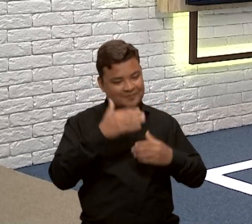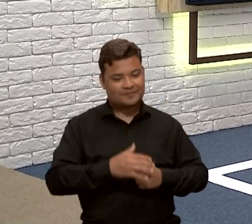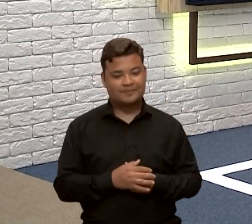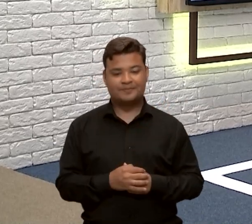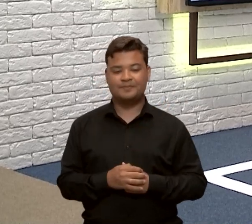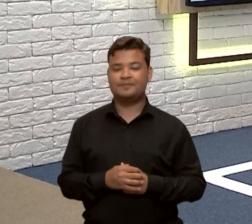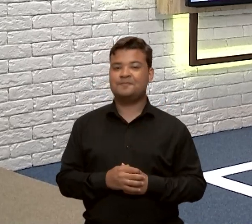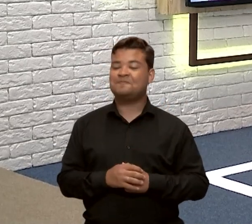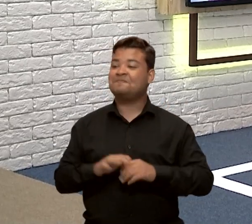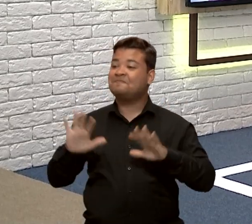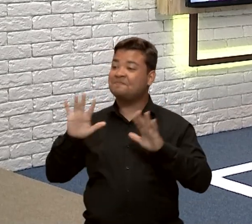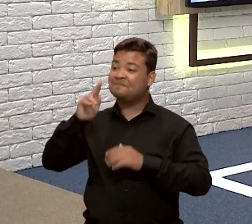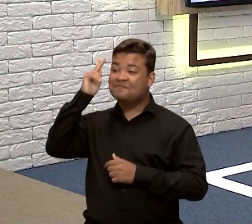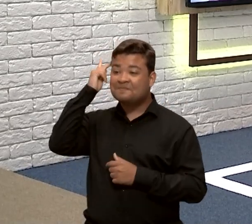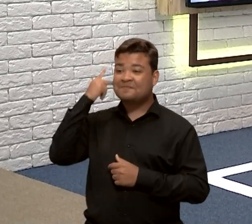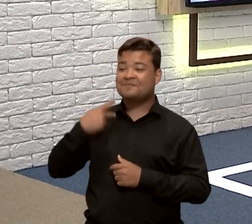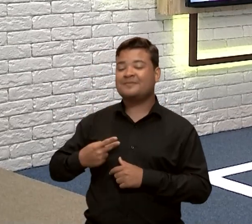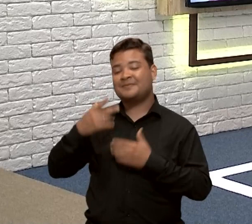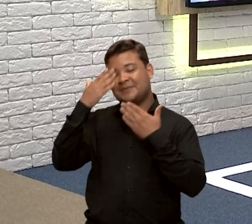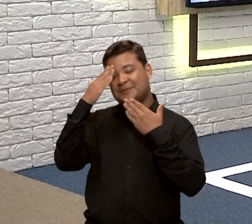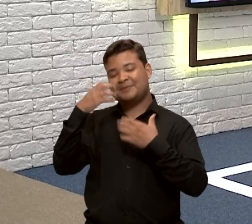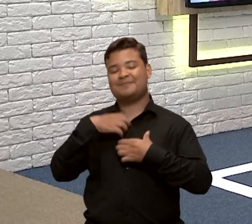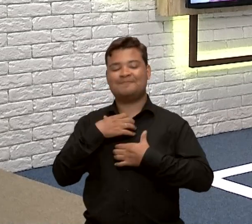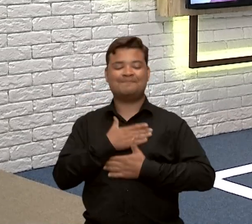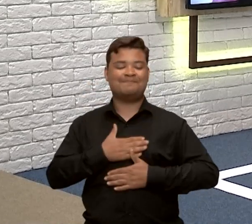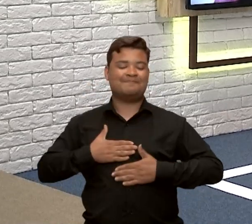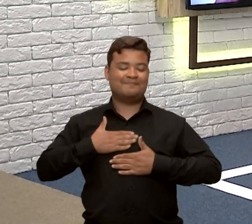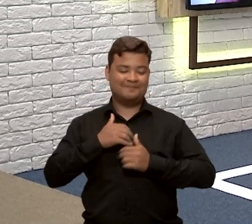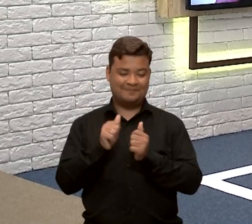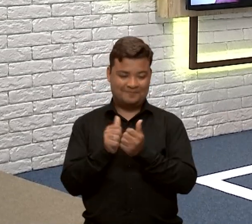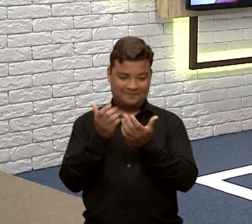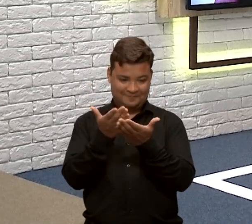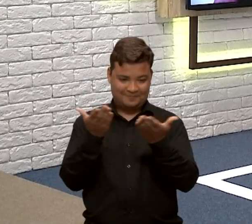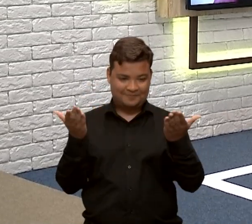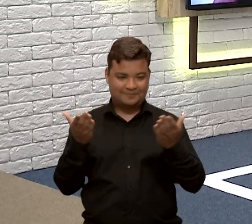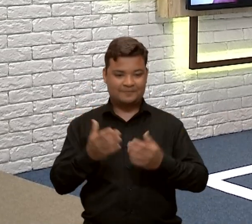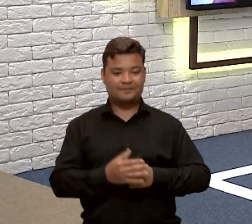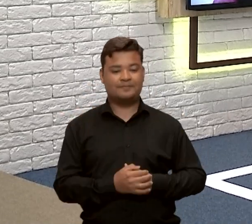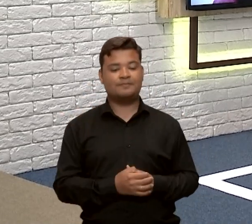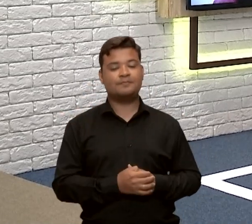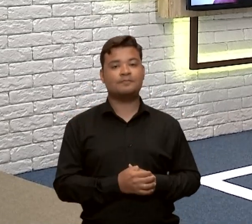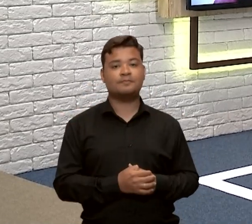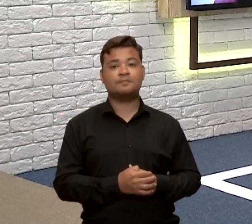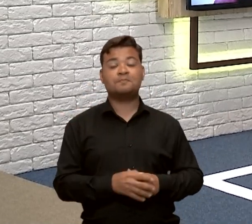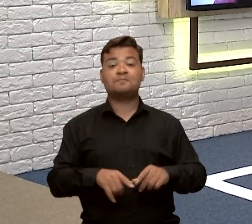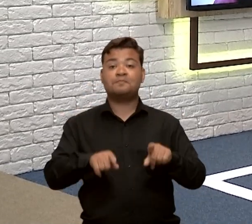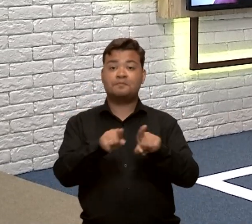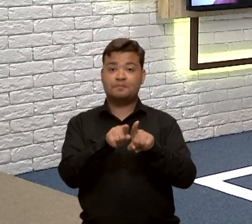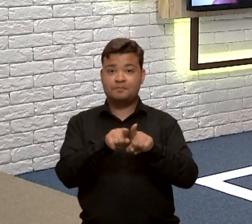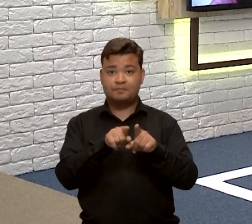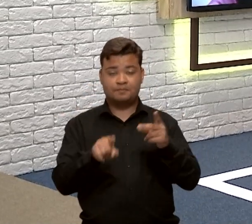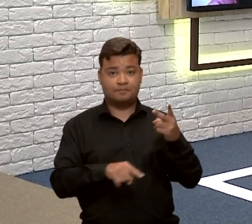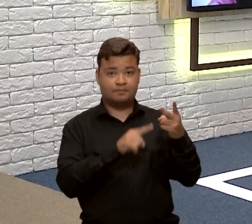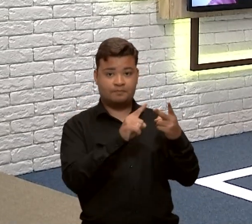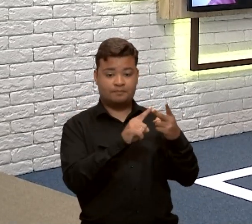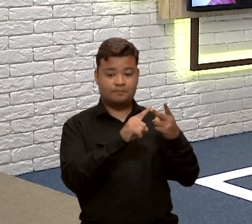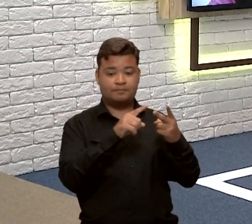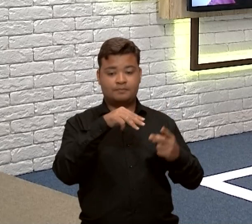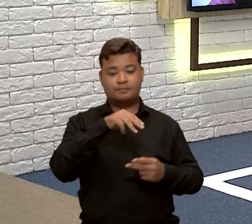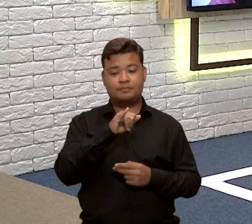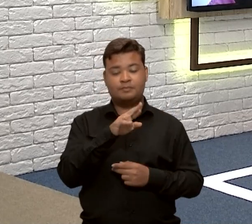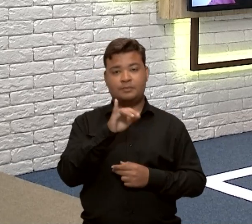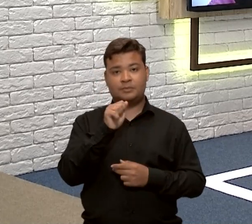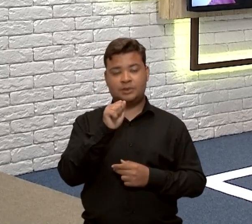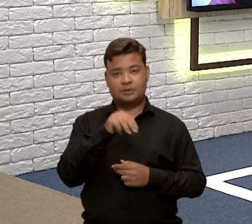Olá, Camila. Obrigada, é um prazer estar aqui hoje com vocês. Nós recebemos também a Miriam